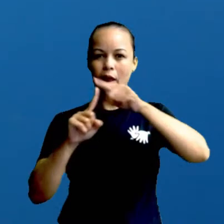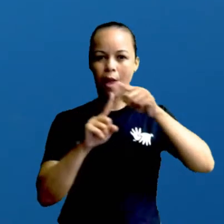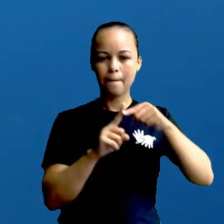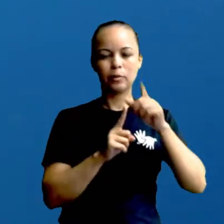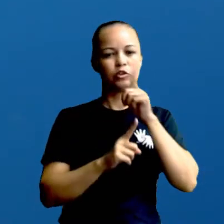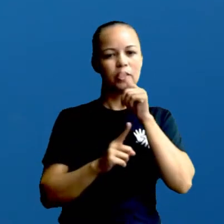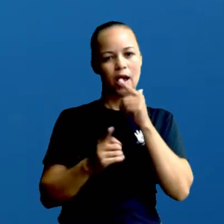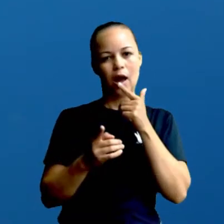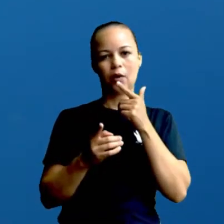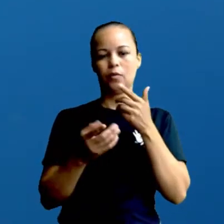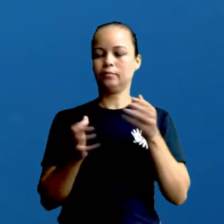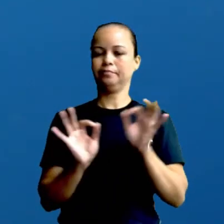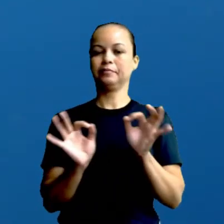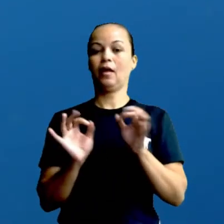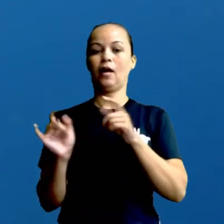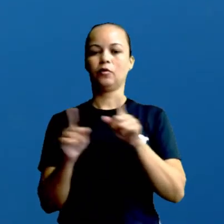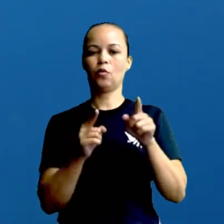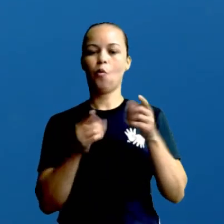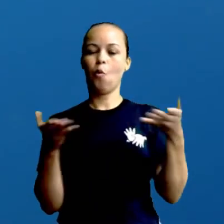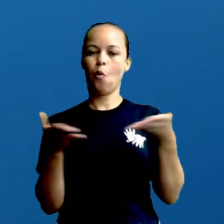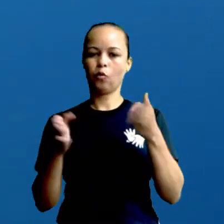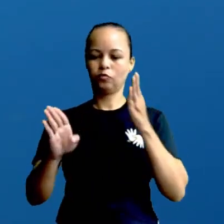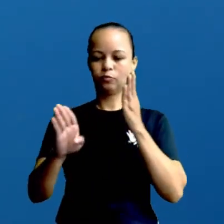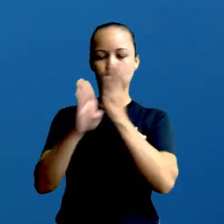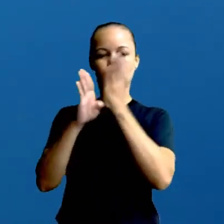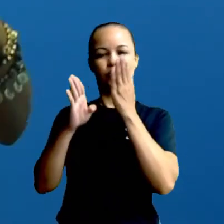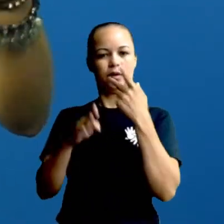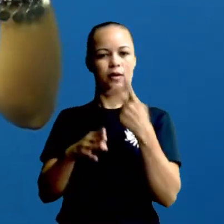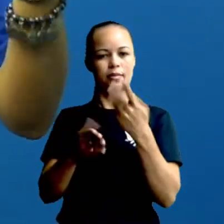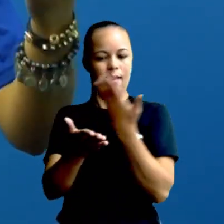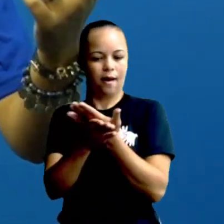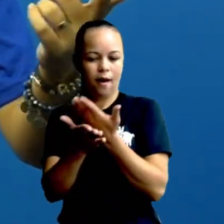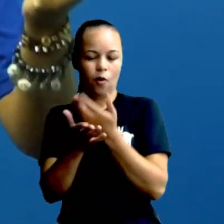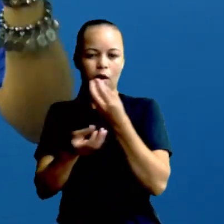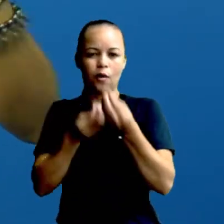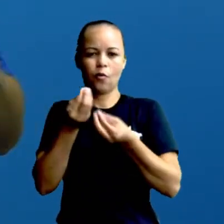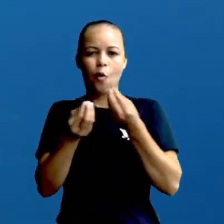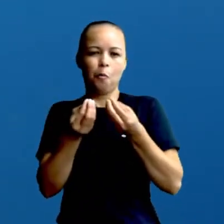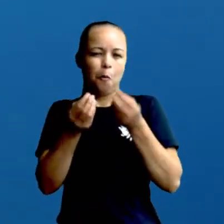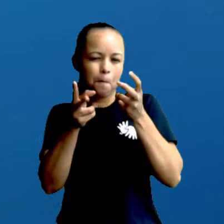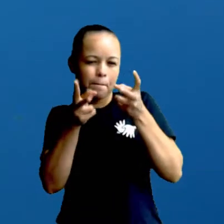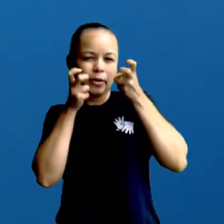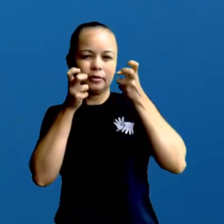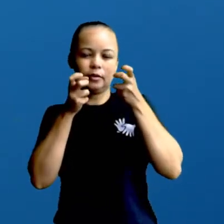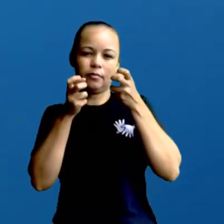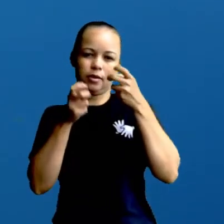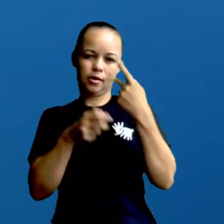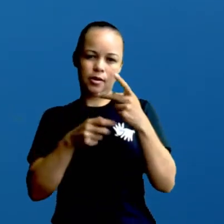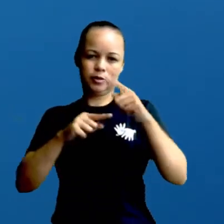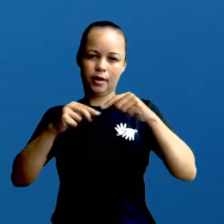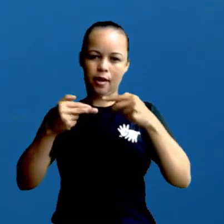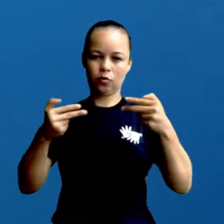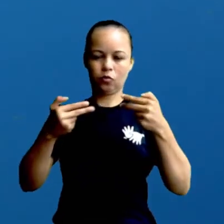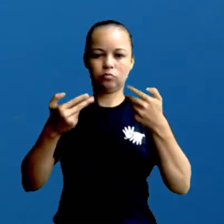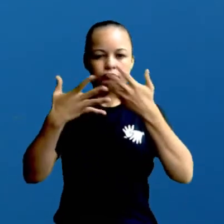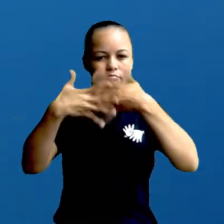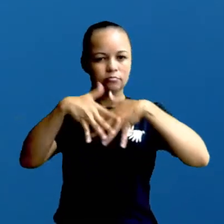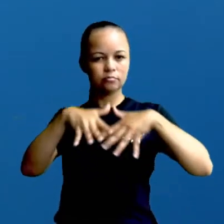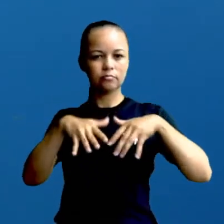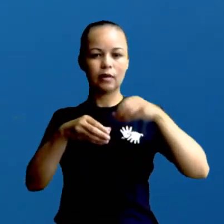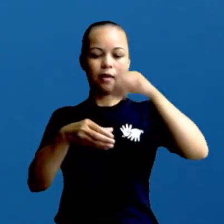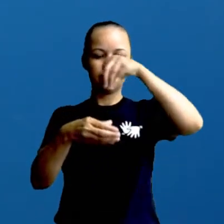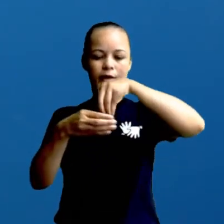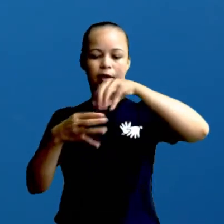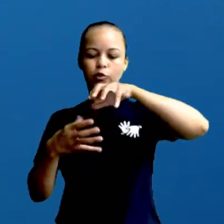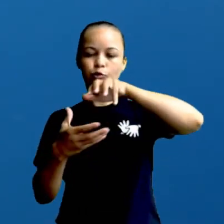descobrir um pouquinho hoje nessa aula como é que a gente vai perceber esse recurso natural, né, dentro do nosso